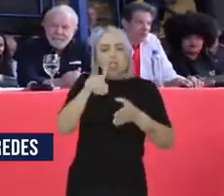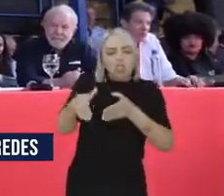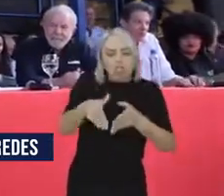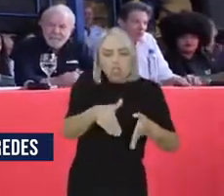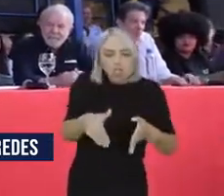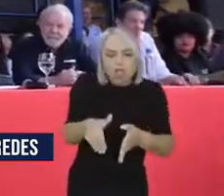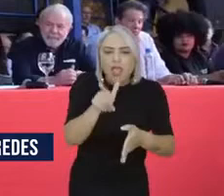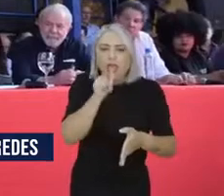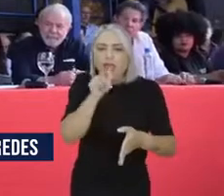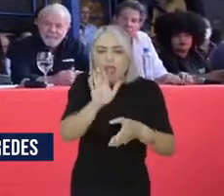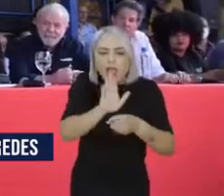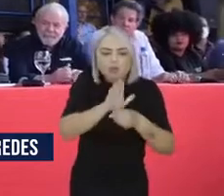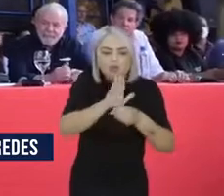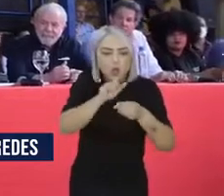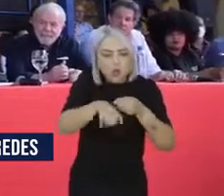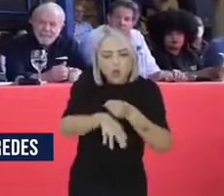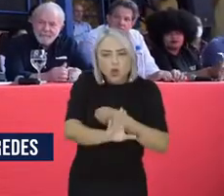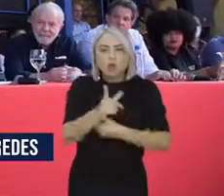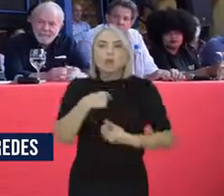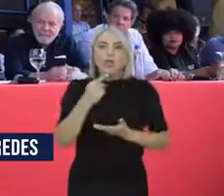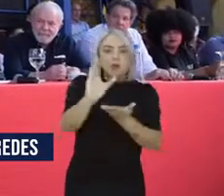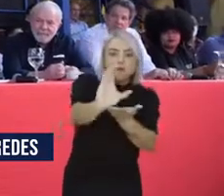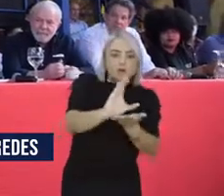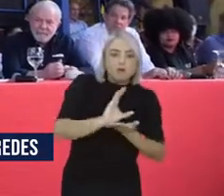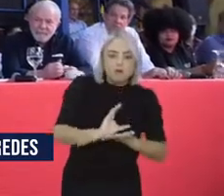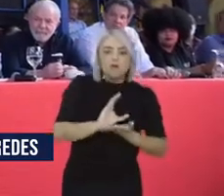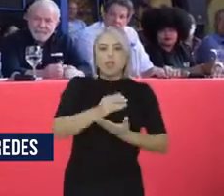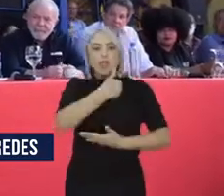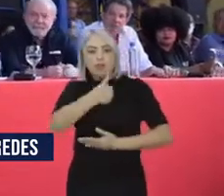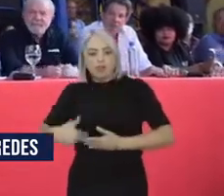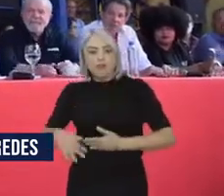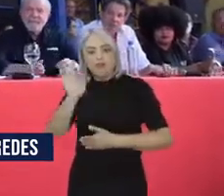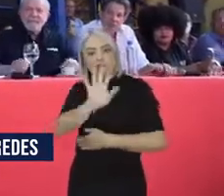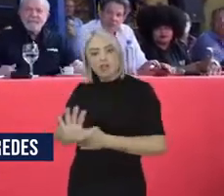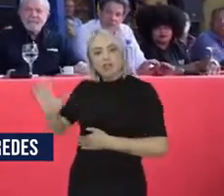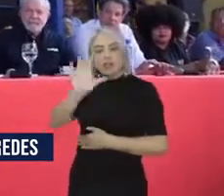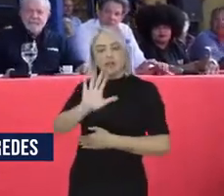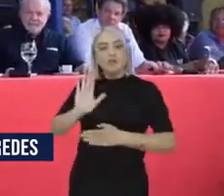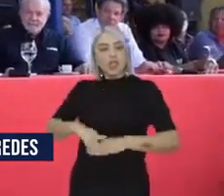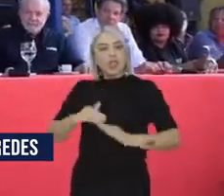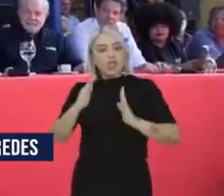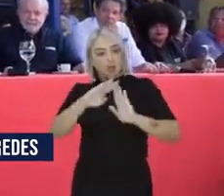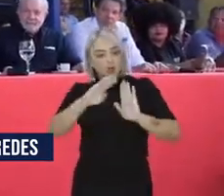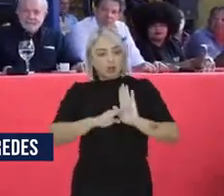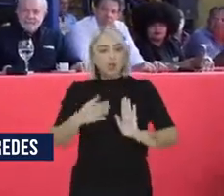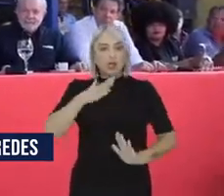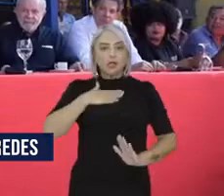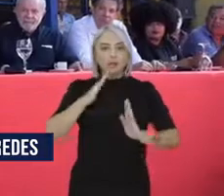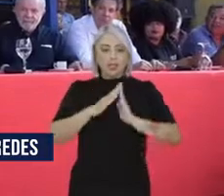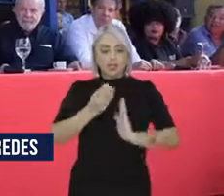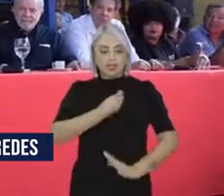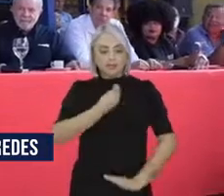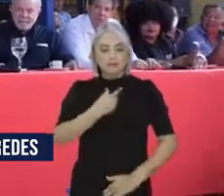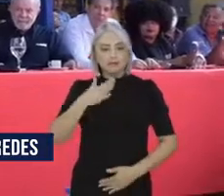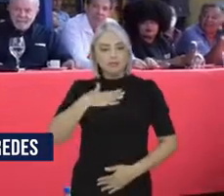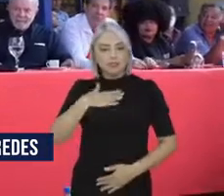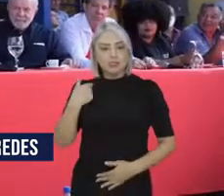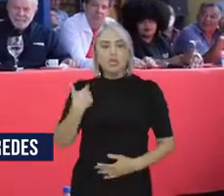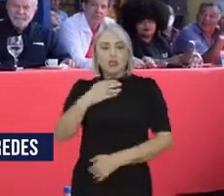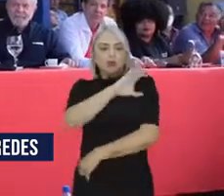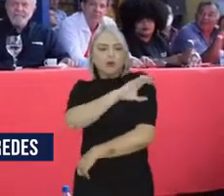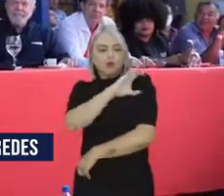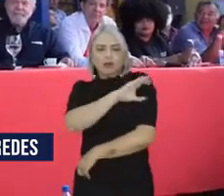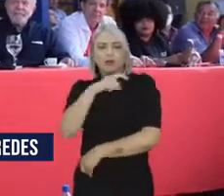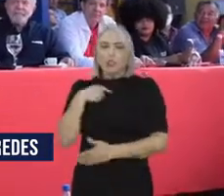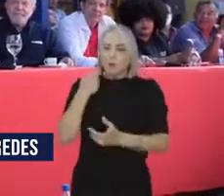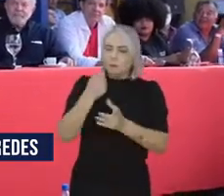Veio também o dinheiro do governo federal, veio o Minha Casa Minha Vida e transformou milhares de vidas. Eu, quanto coordenador, ainda pago o aluguel,